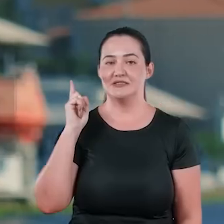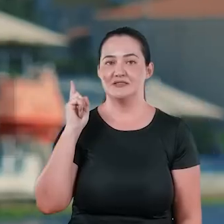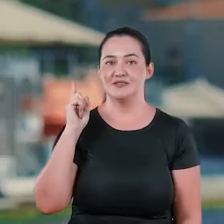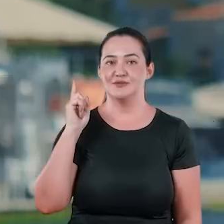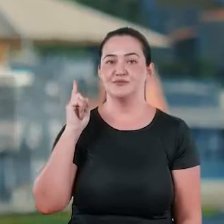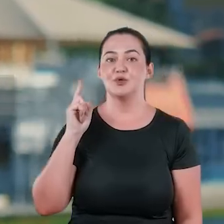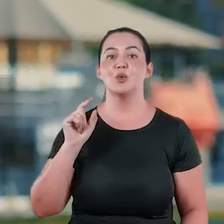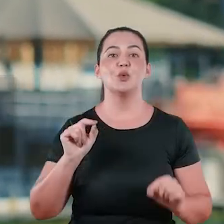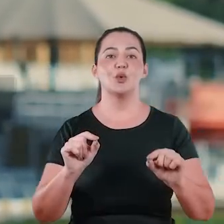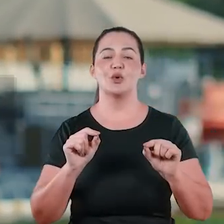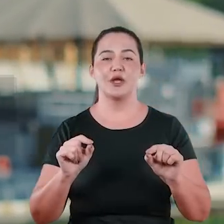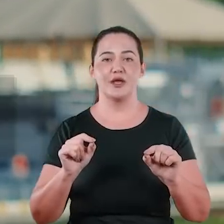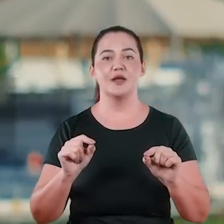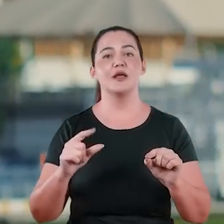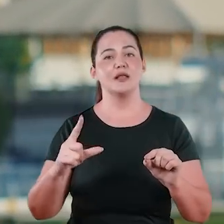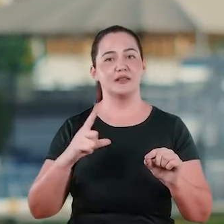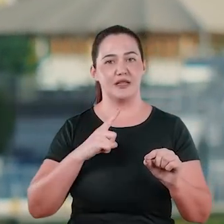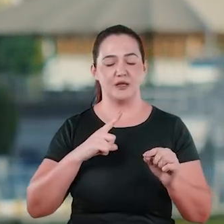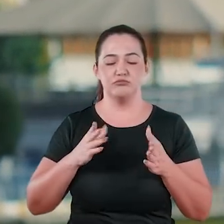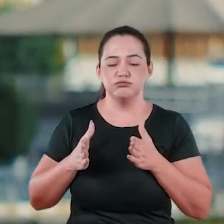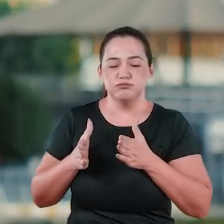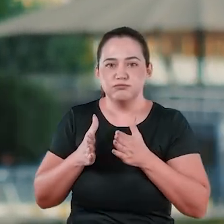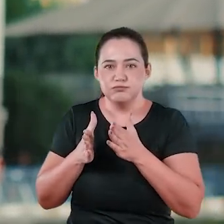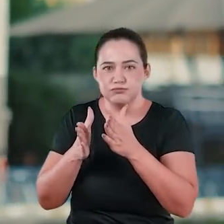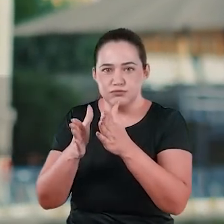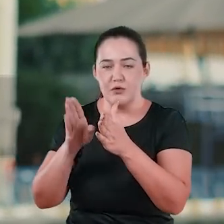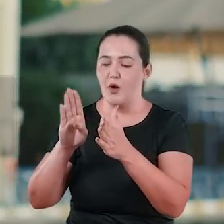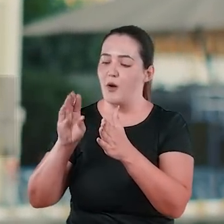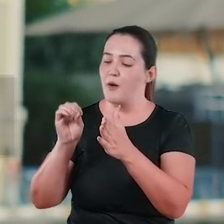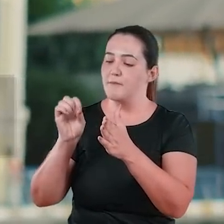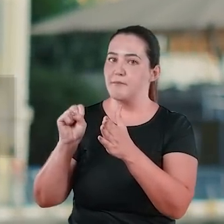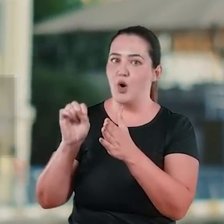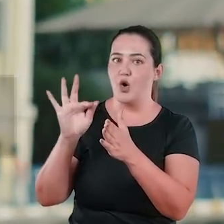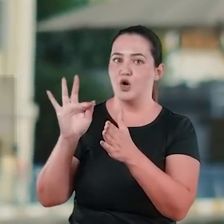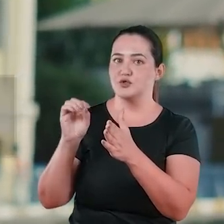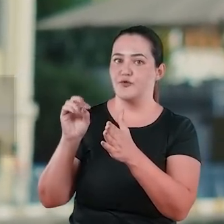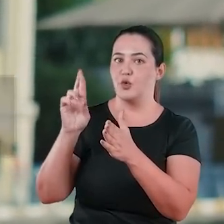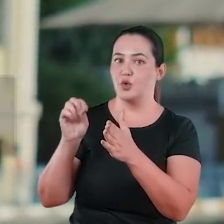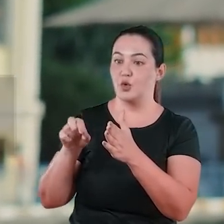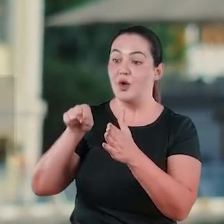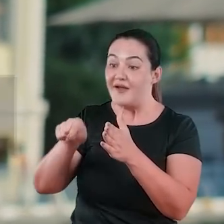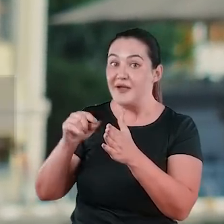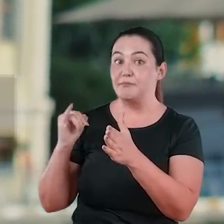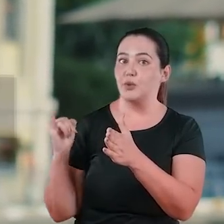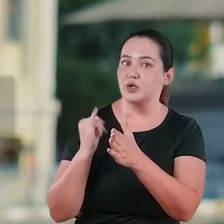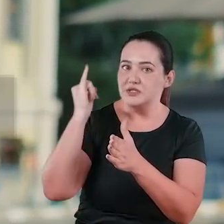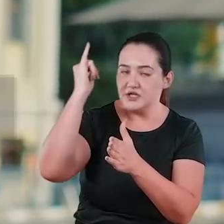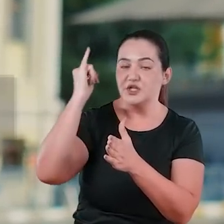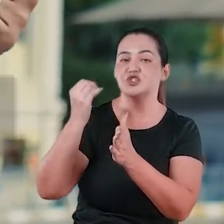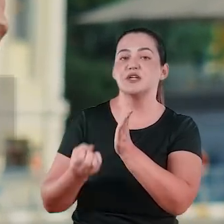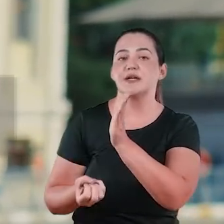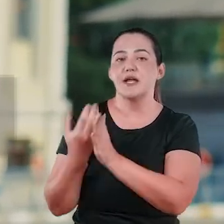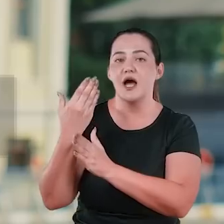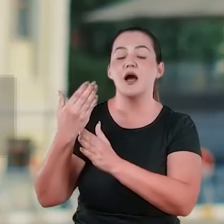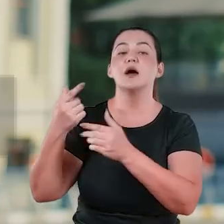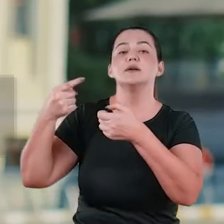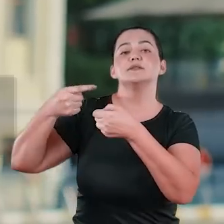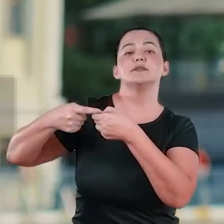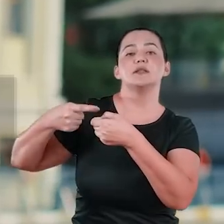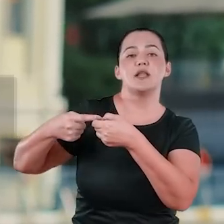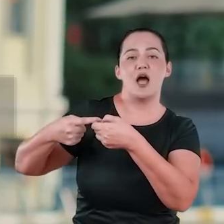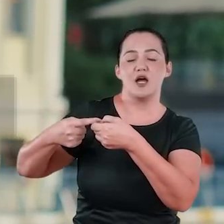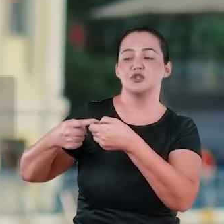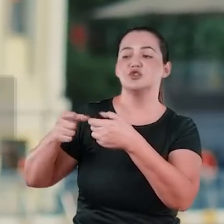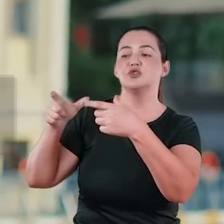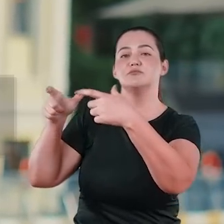você, então entenda que o Estreito do Bósforo faz parte da história da fundação da cidade do rei Bizas, a